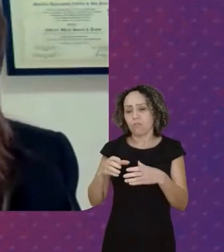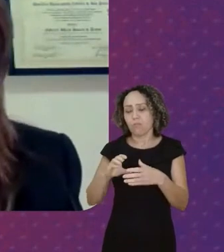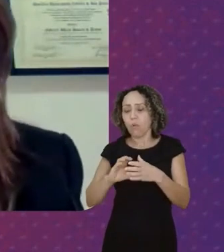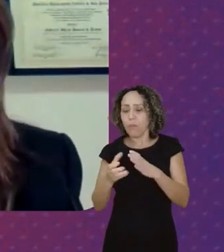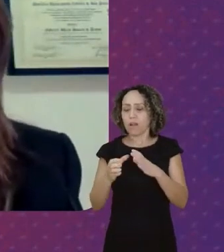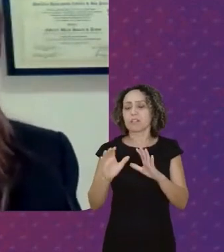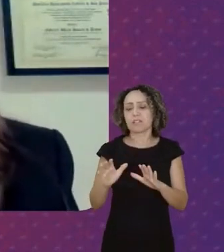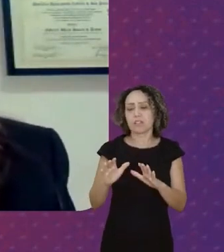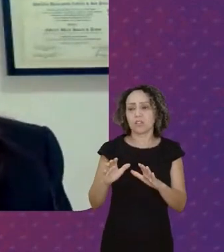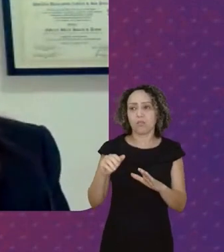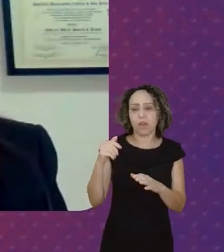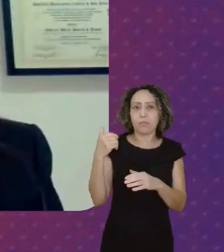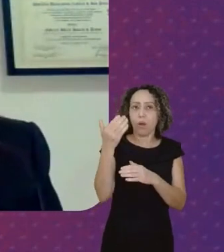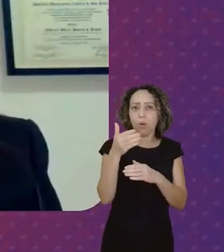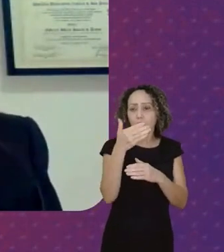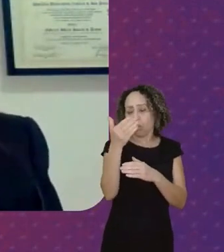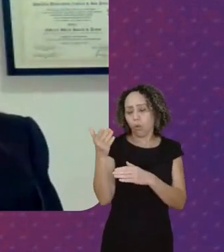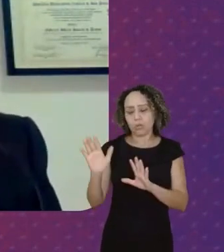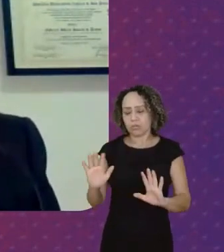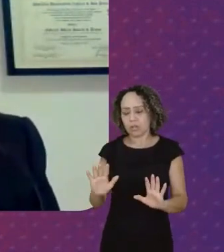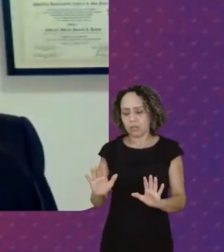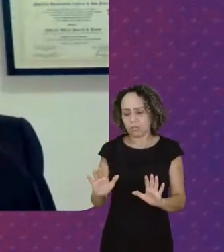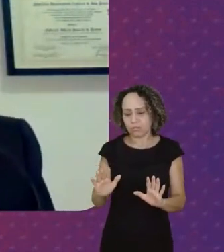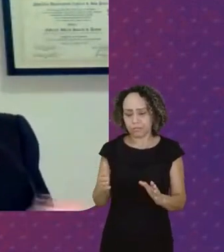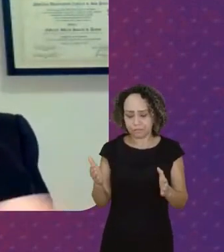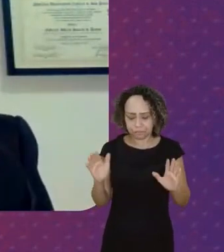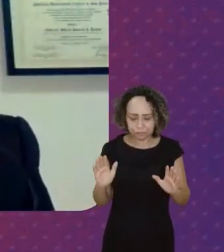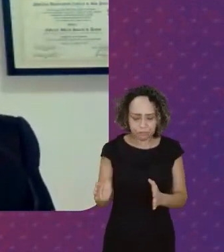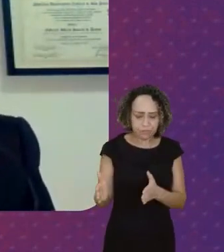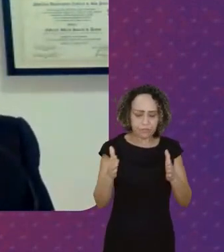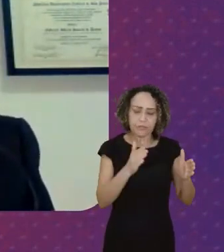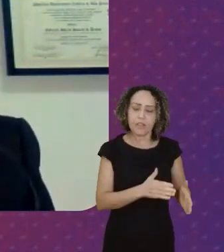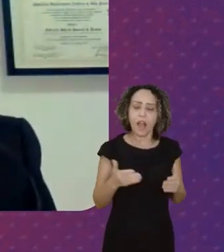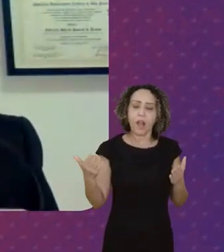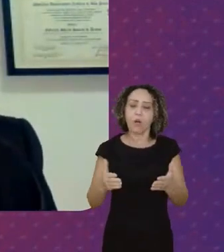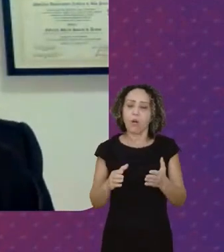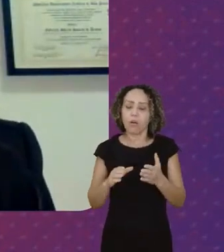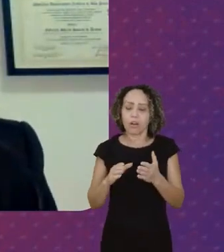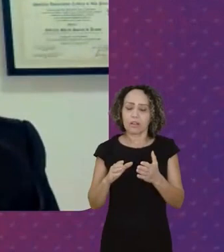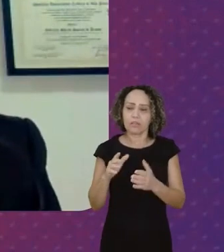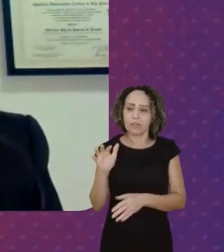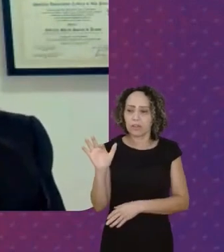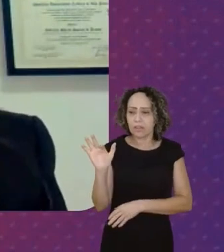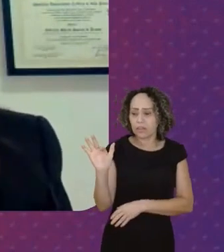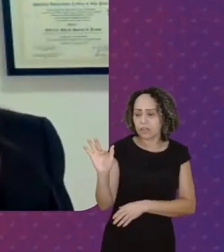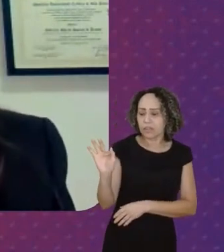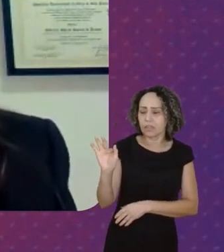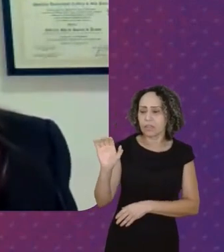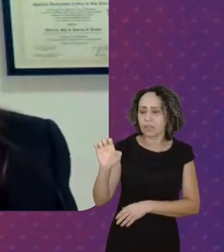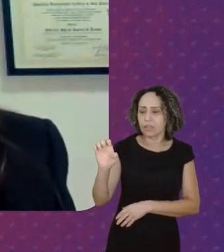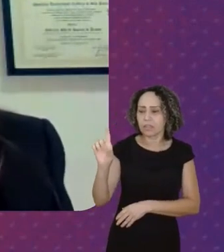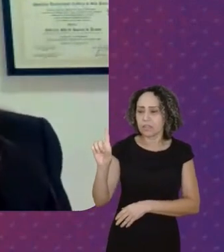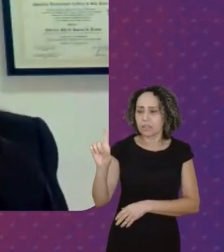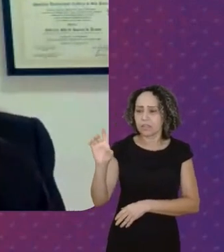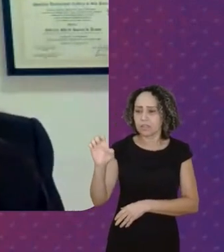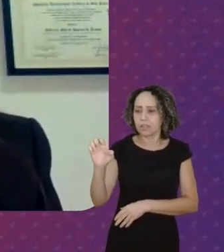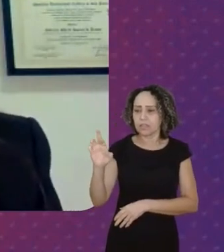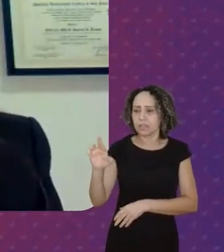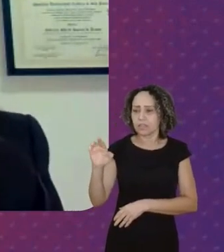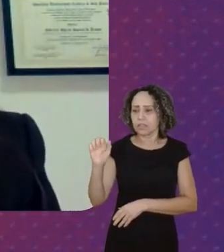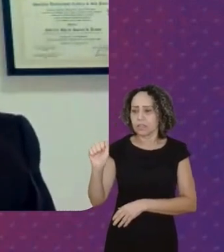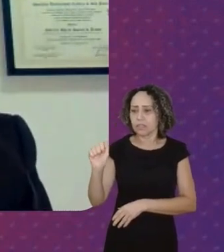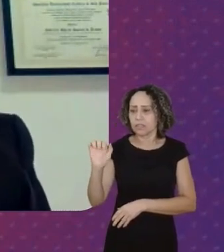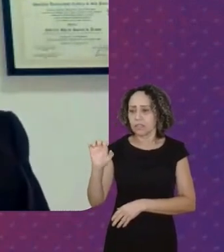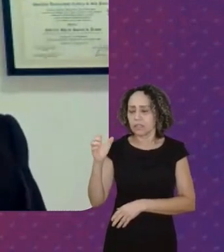a ser permitido, não é mesmo? Vai ser uma chapa única, porque os partidos vão se unir em federação e vão poder apresentar uma chapa única para o